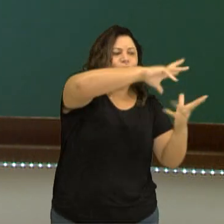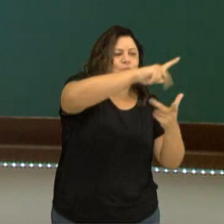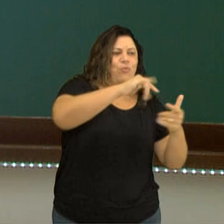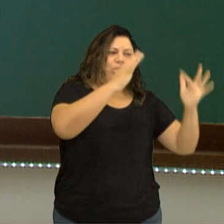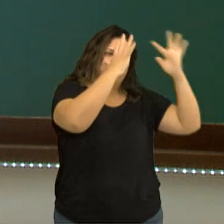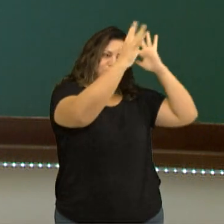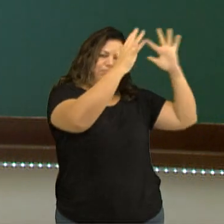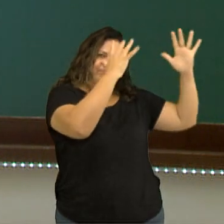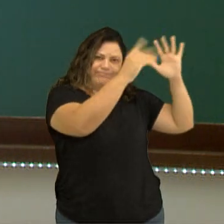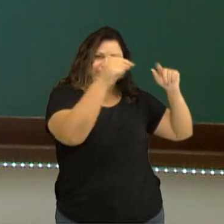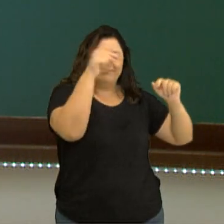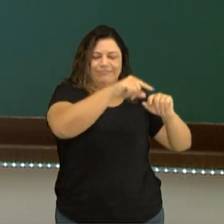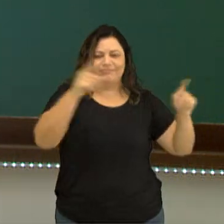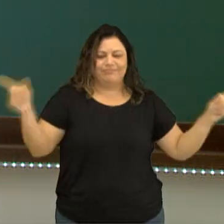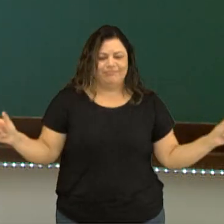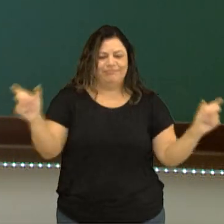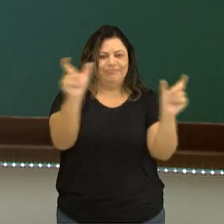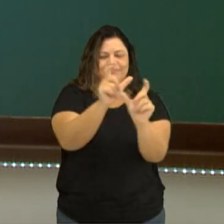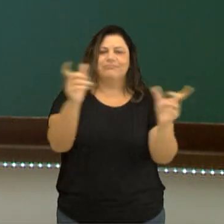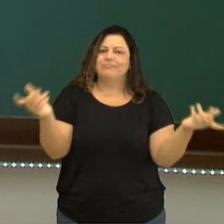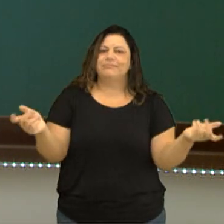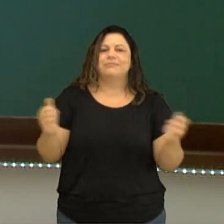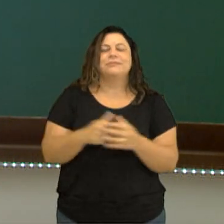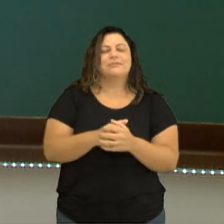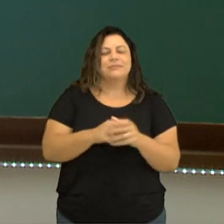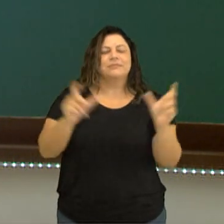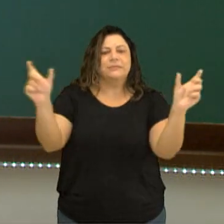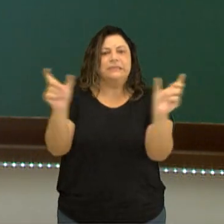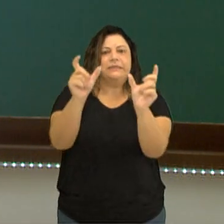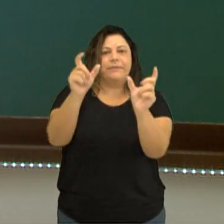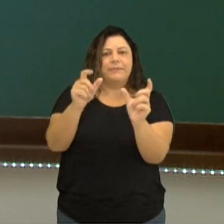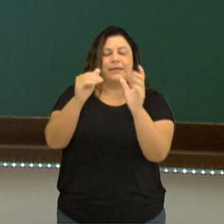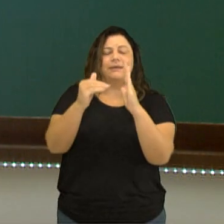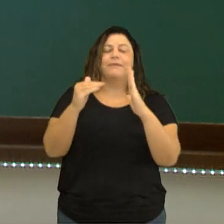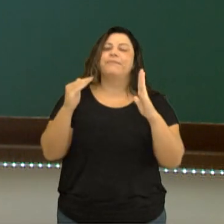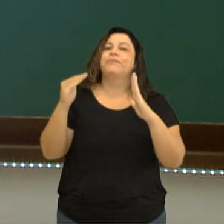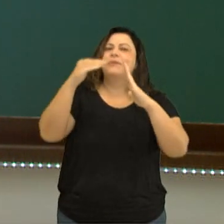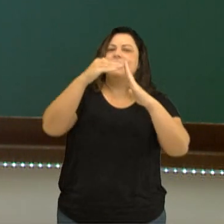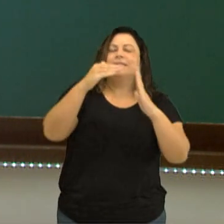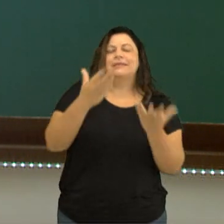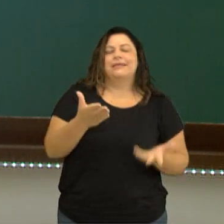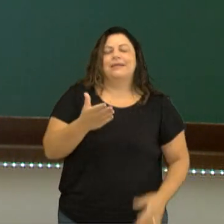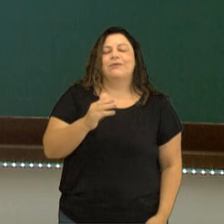dois operadores argumentativos para destacar esse exemplo, essa ideia.